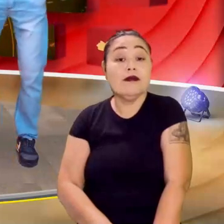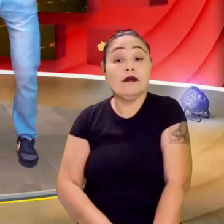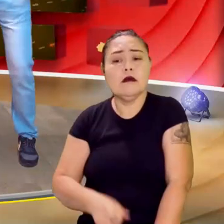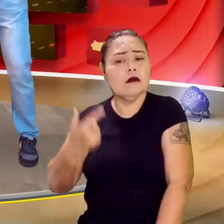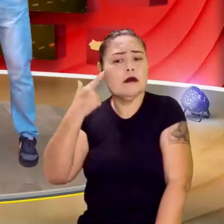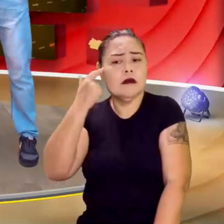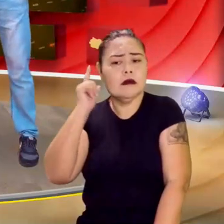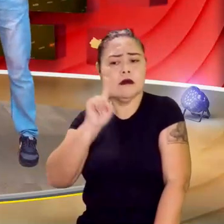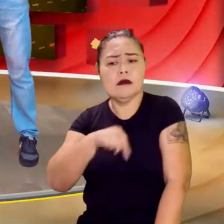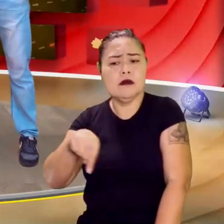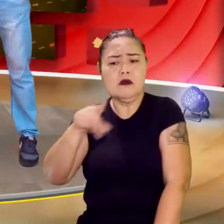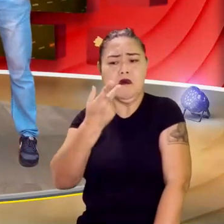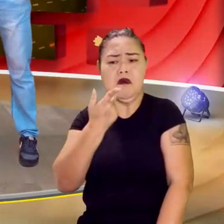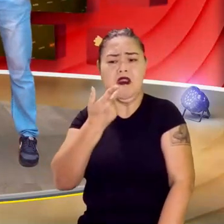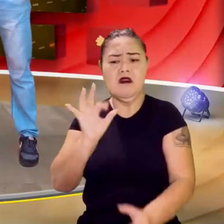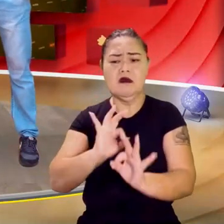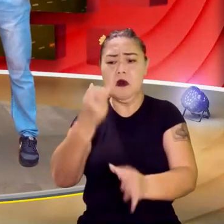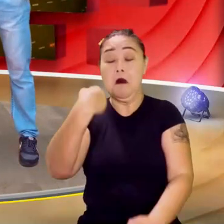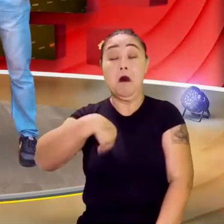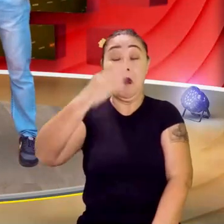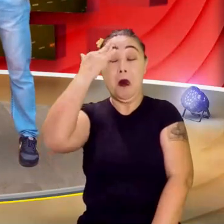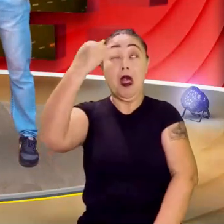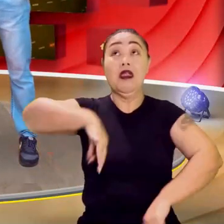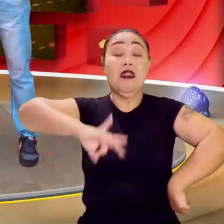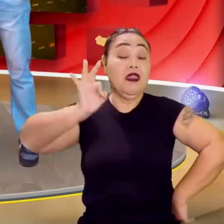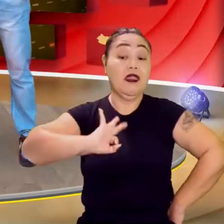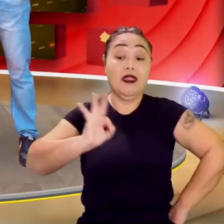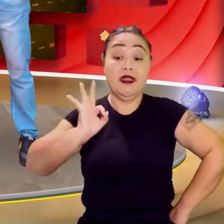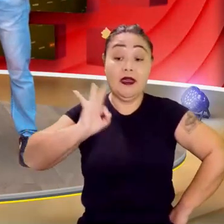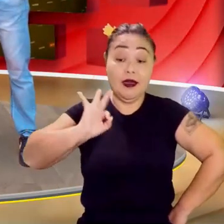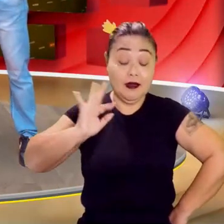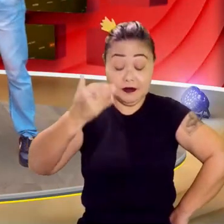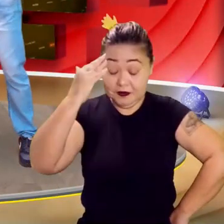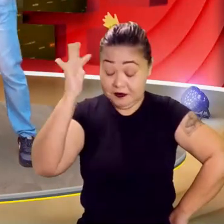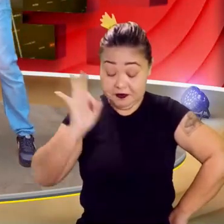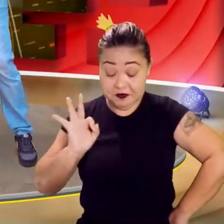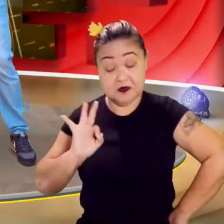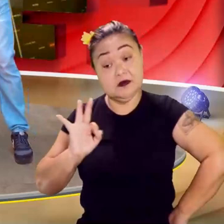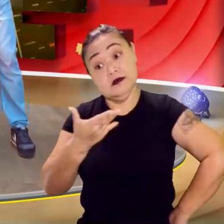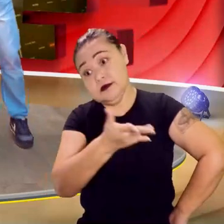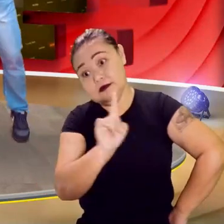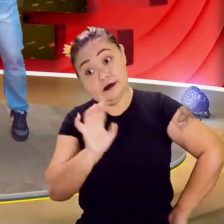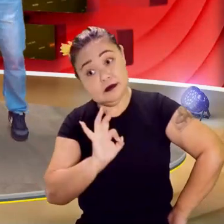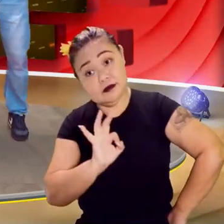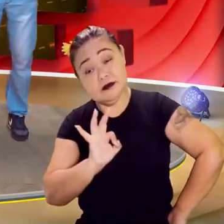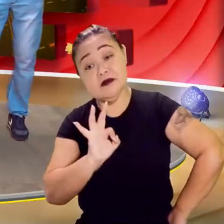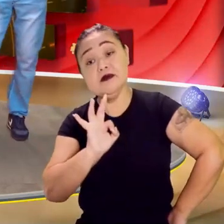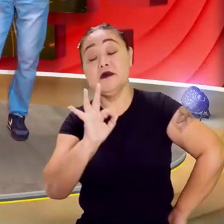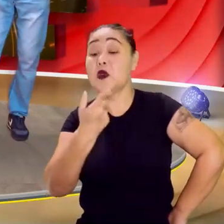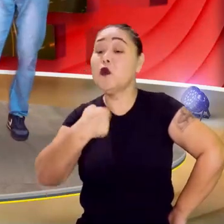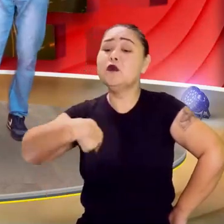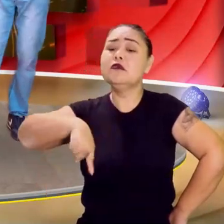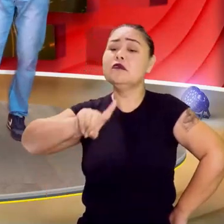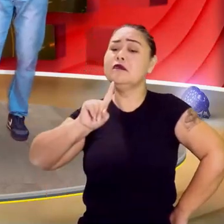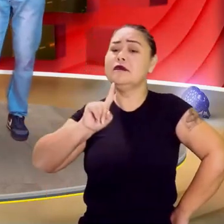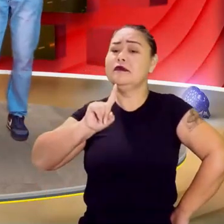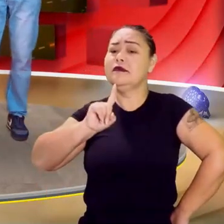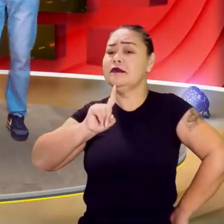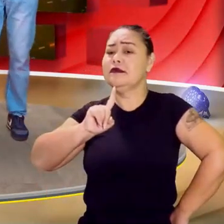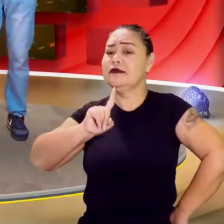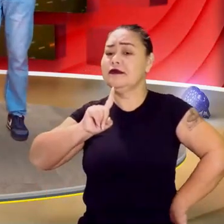Eles ficam pensando assim, nossa, eles falam e a gente não entende nada que eles estão falando. Não, nada também não, né, gente? Não, mas nessa hora porque a gente fica meio